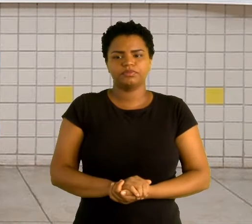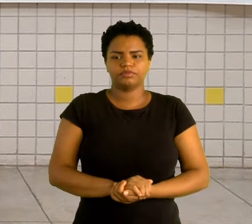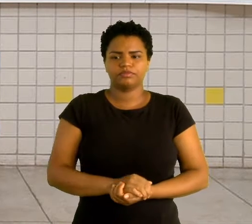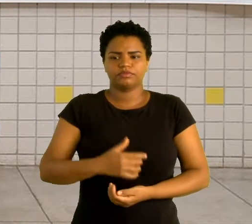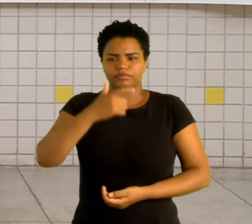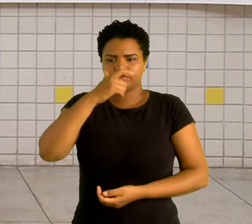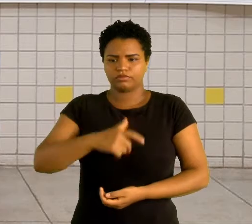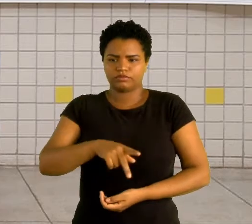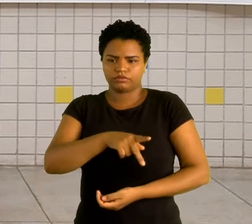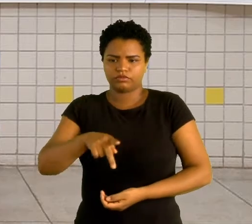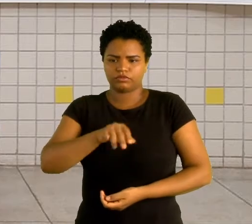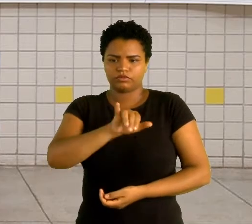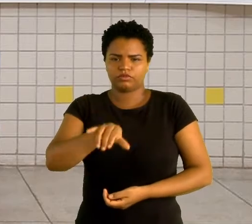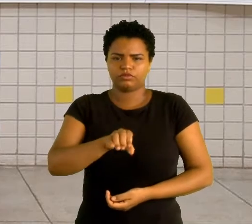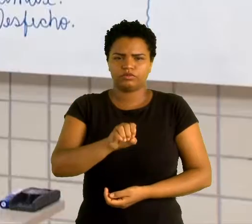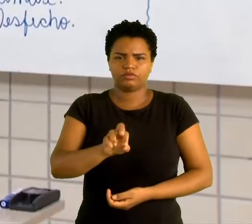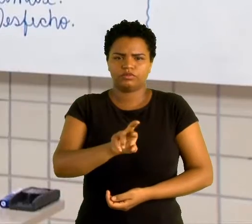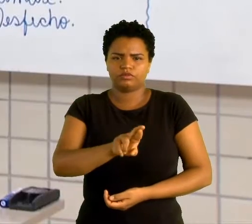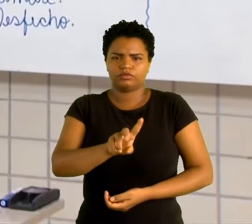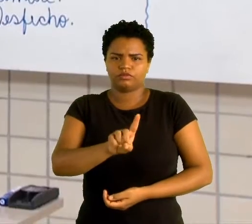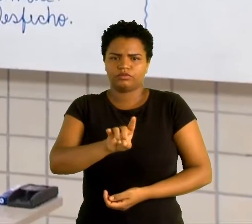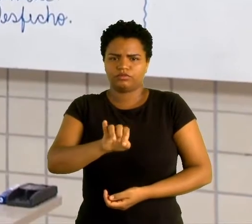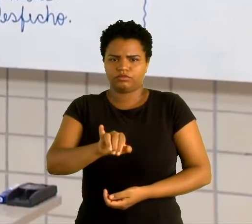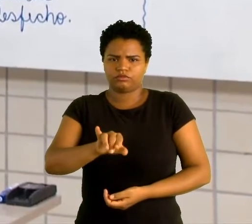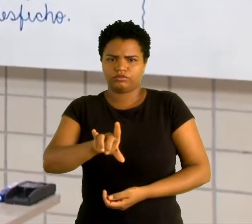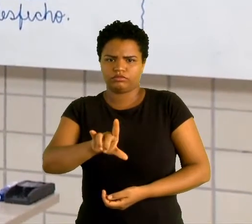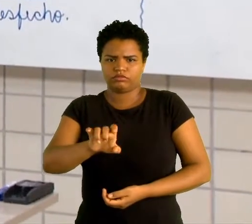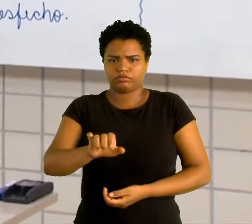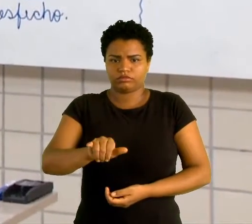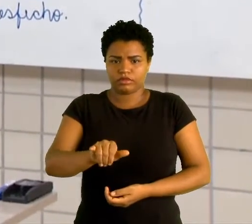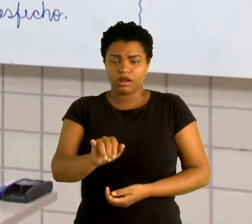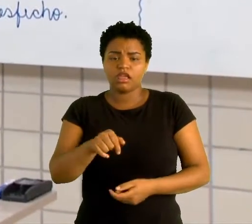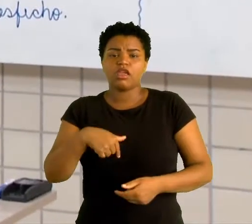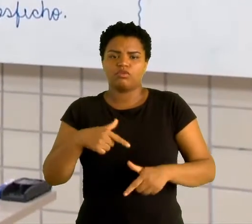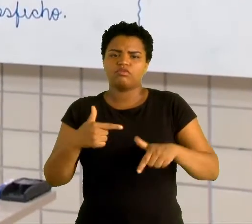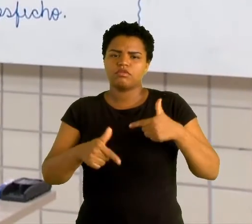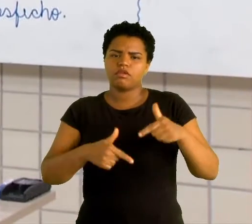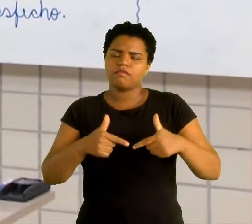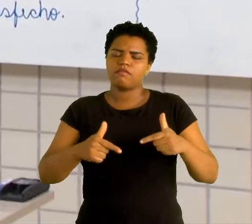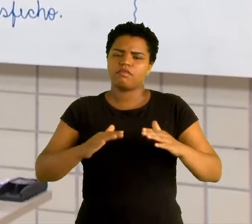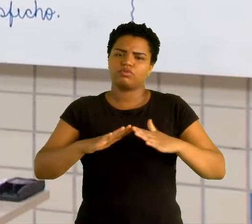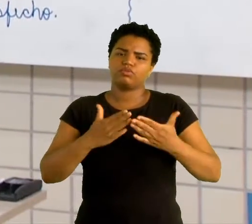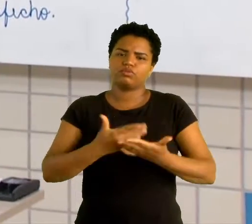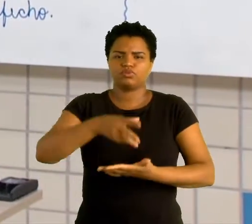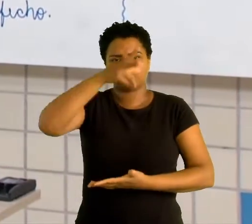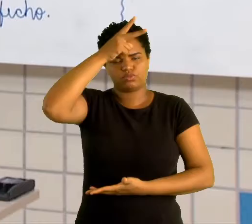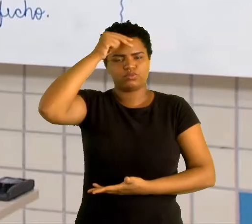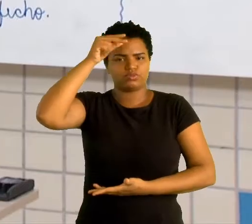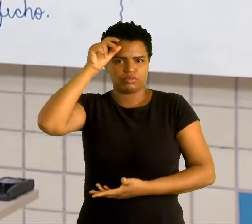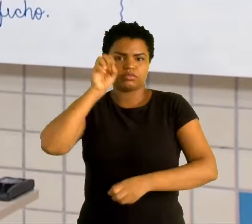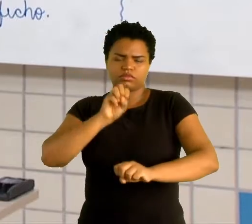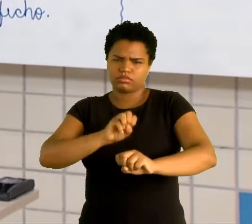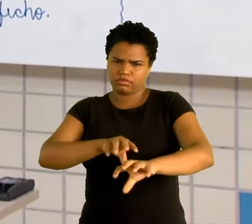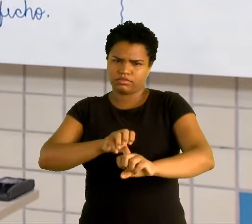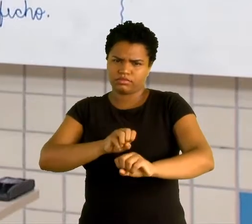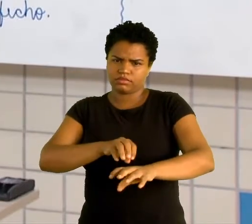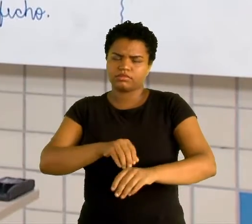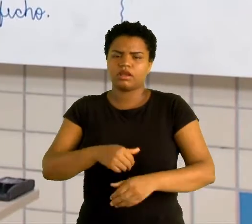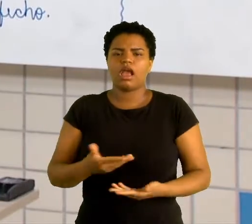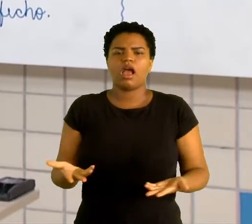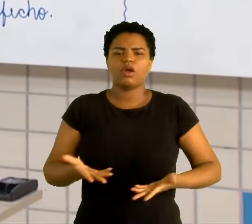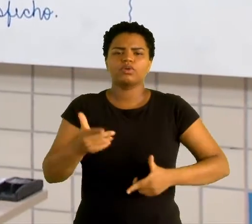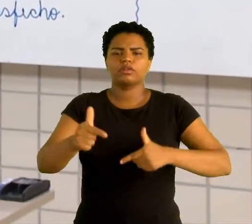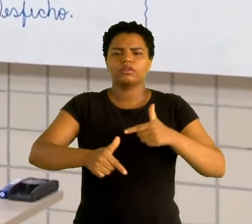o professor Jorge Lei, trabalho na rede municipal de educação e atualmente estou lotado na